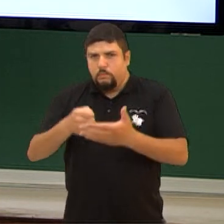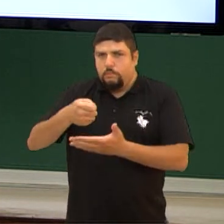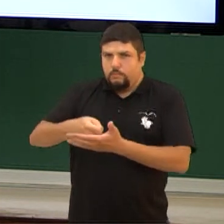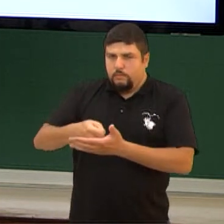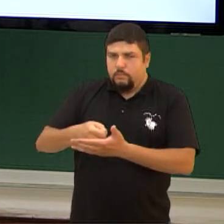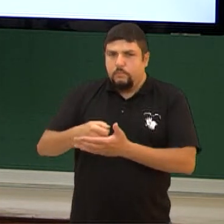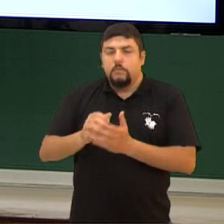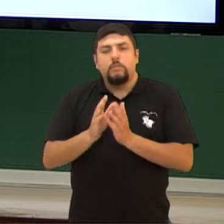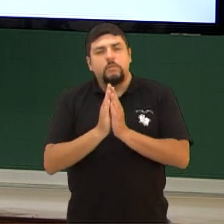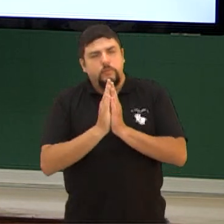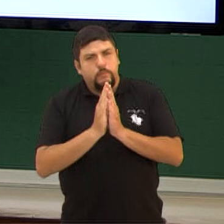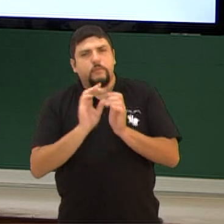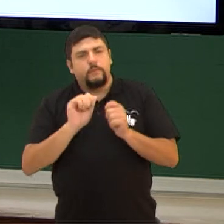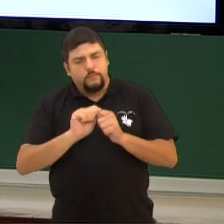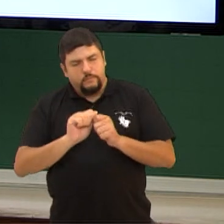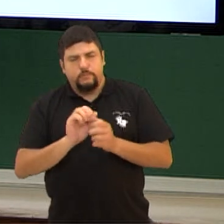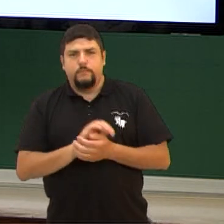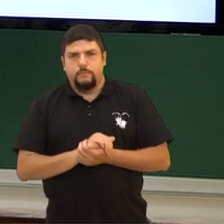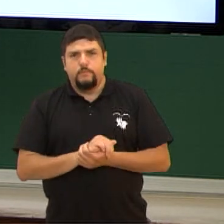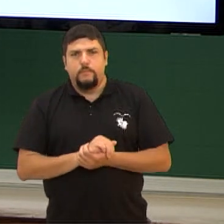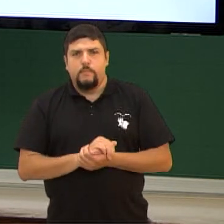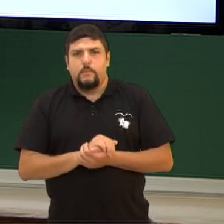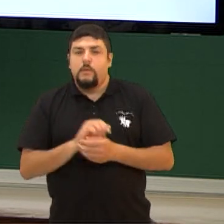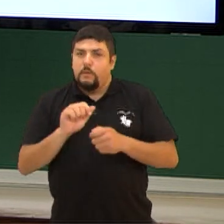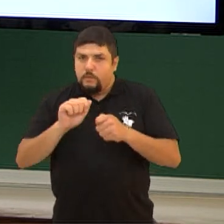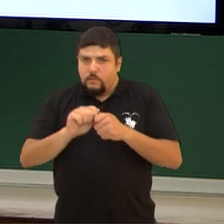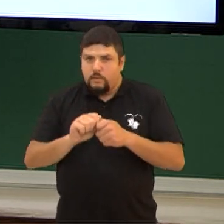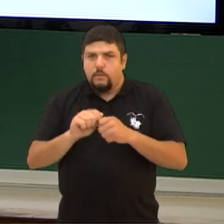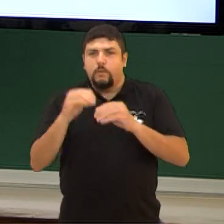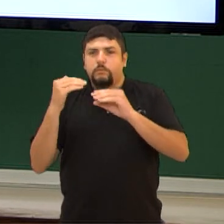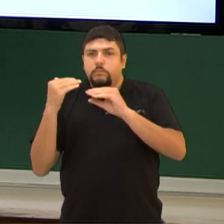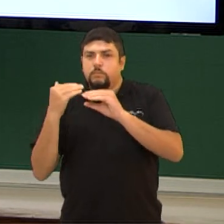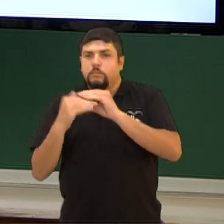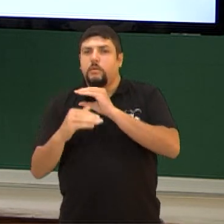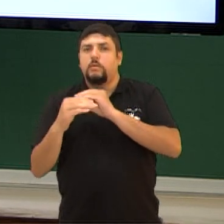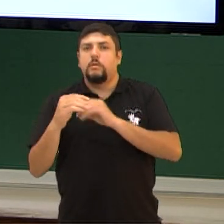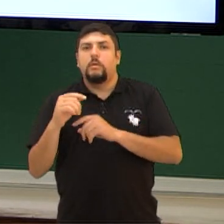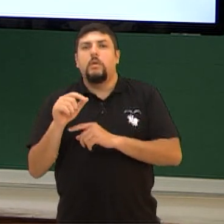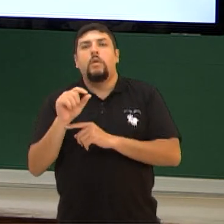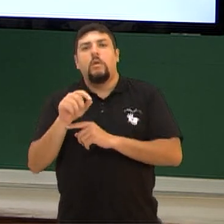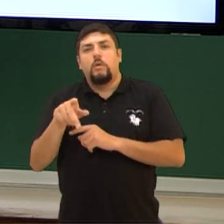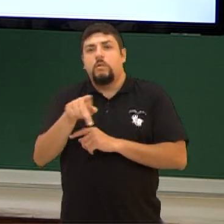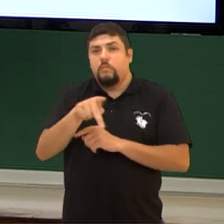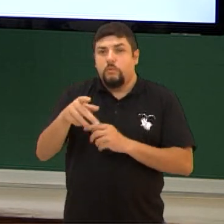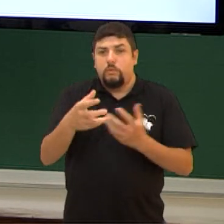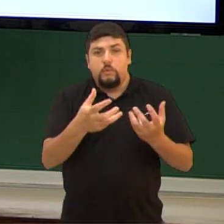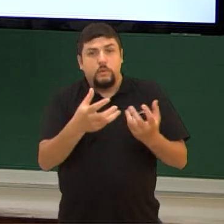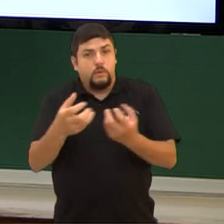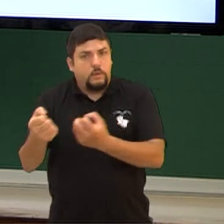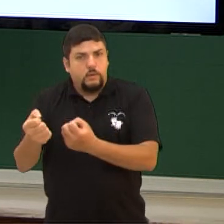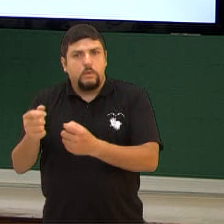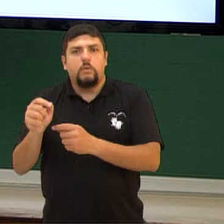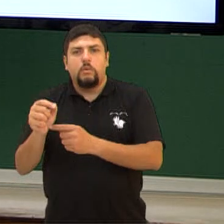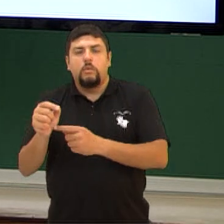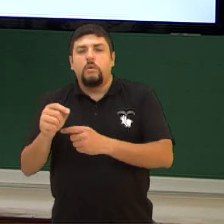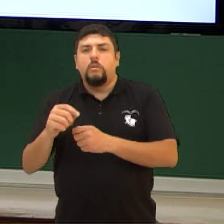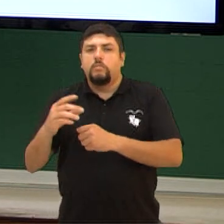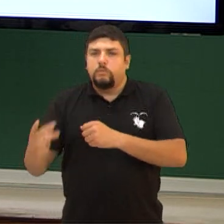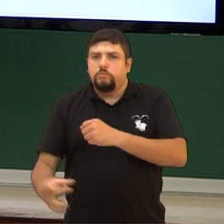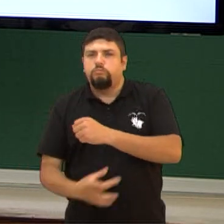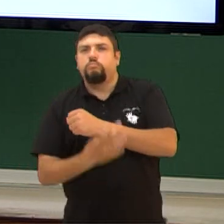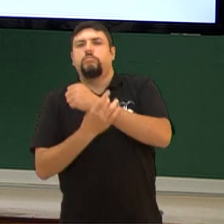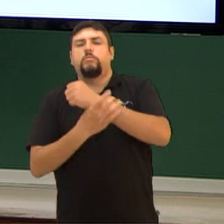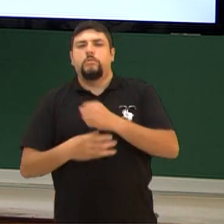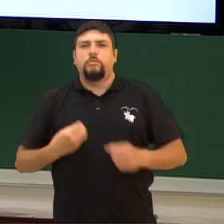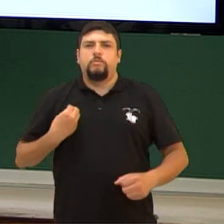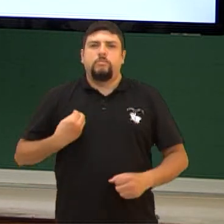aquela atividade, beleza? Entreguem a atividade para que o professor receba e, consequentemente, garanta a tua presença,